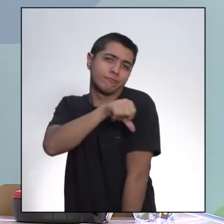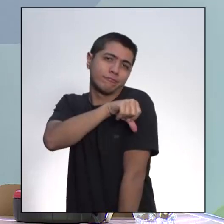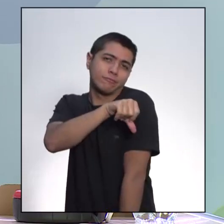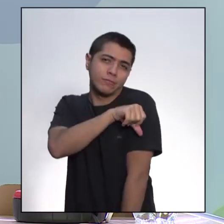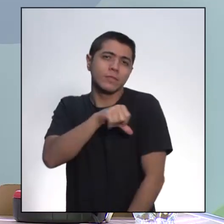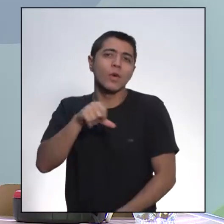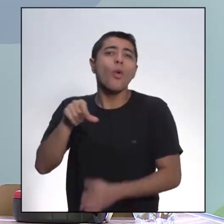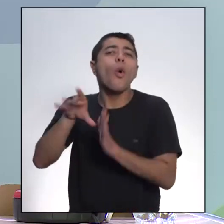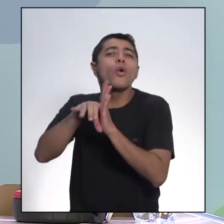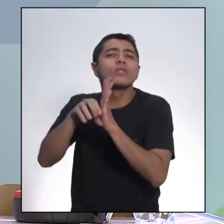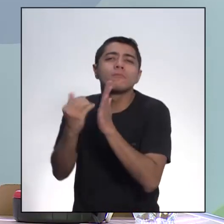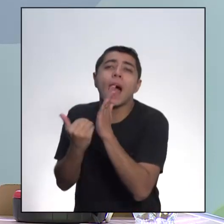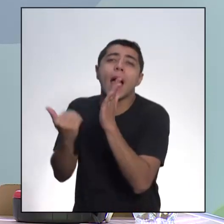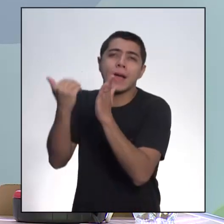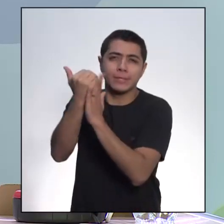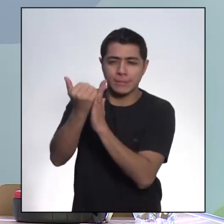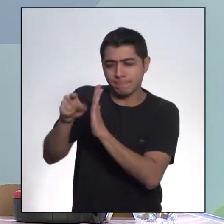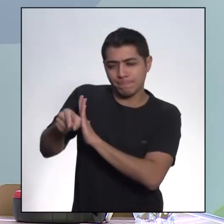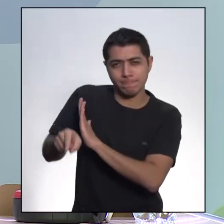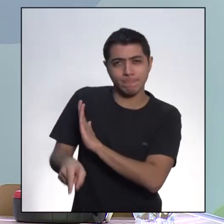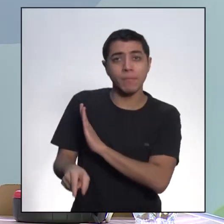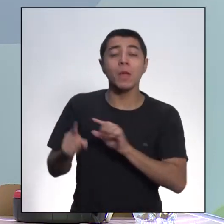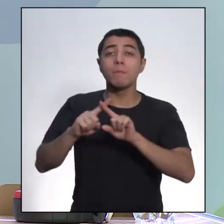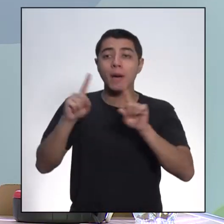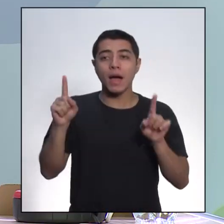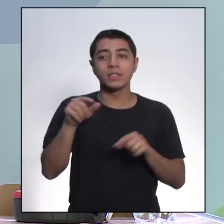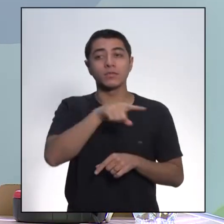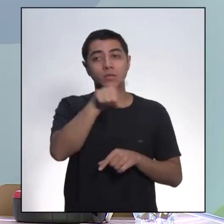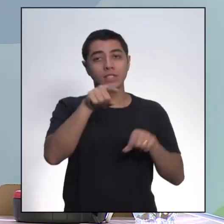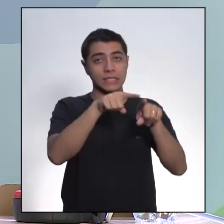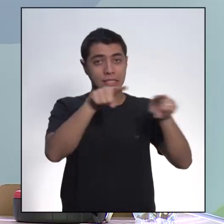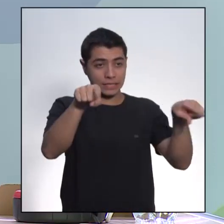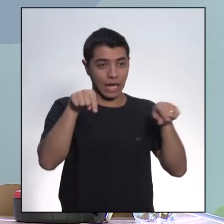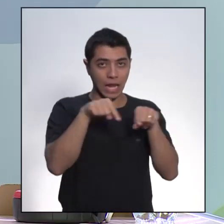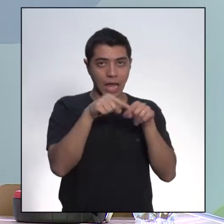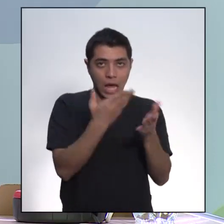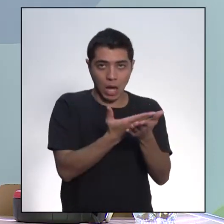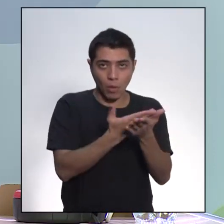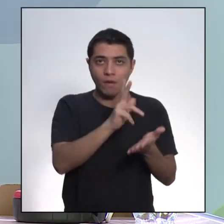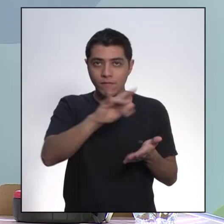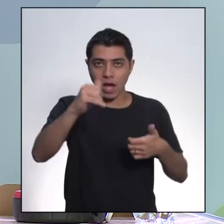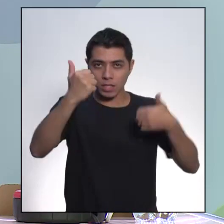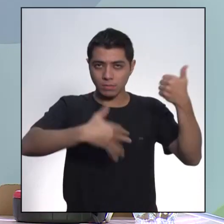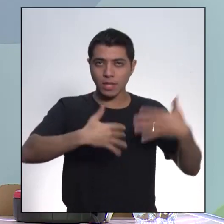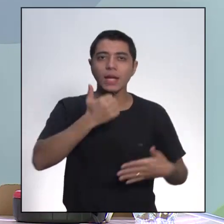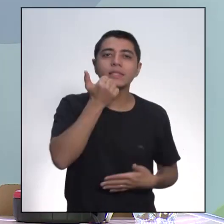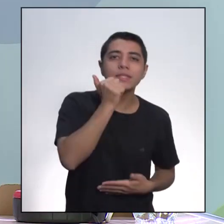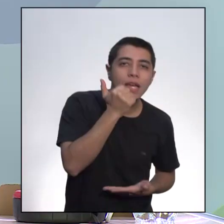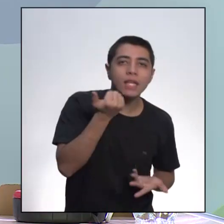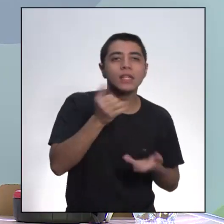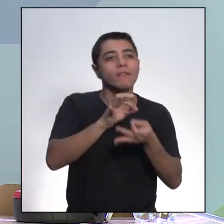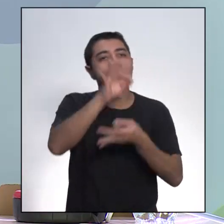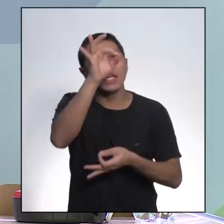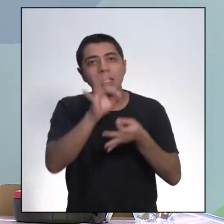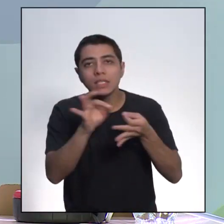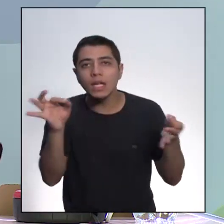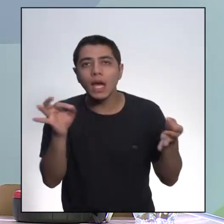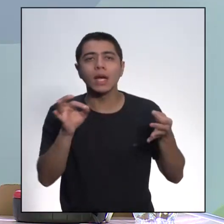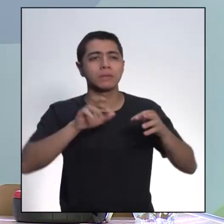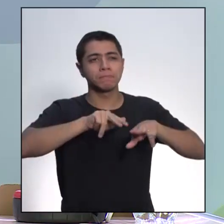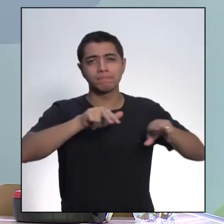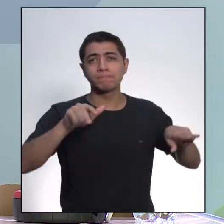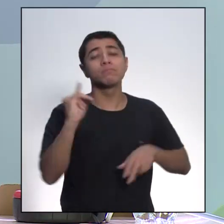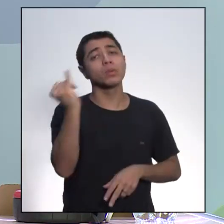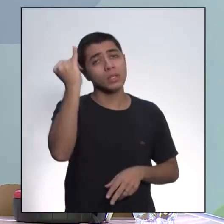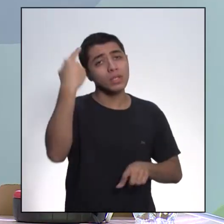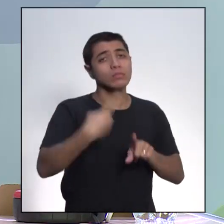trabalhar a parte de física lá em ciências, ela é importante porque todo esse conhecimento é que vai, de uma certa forma, nos permitir